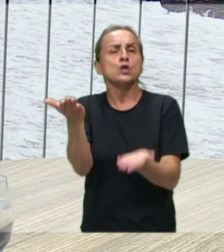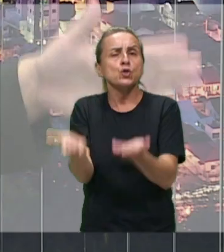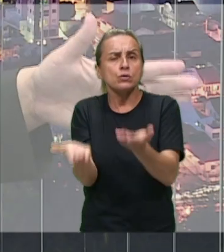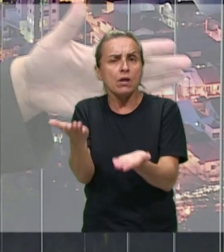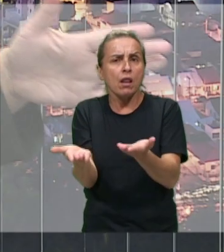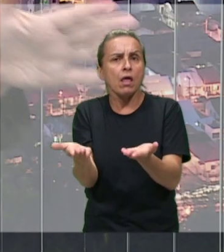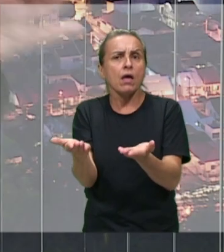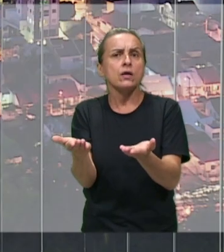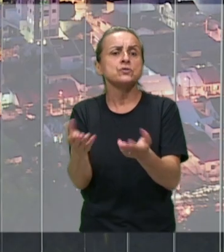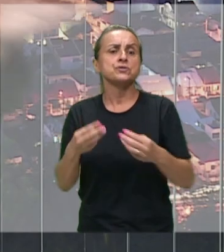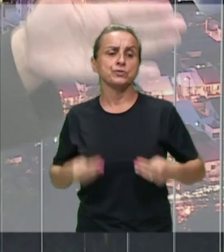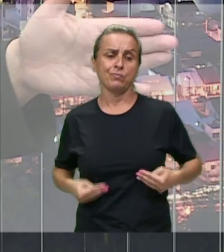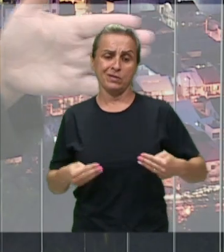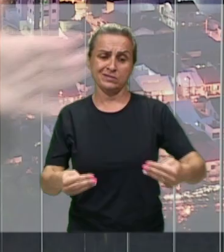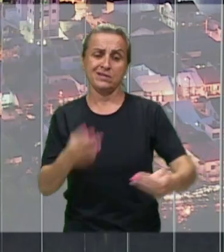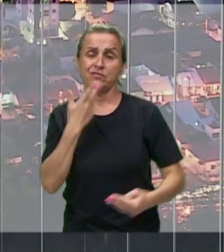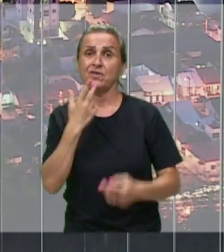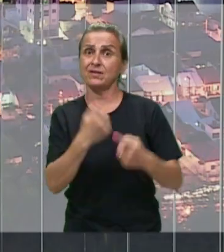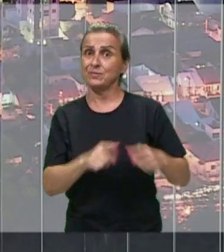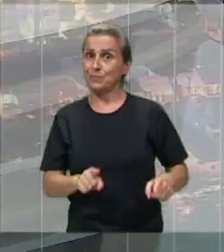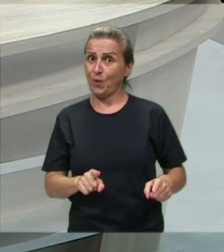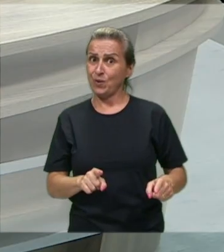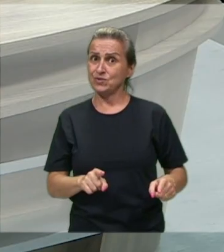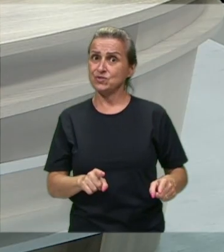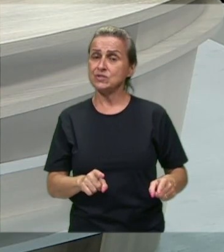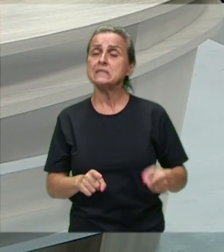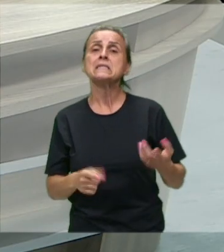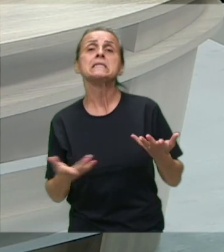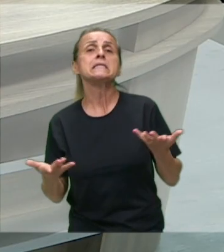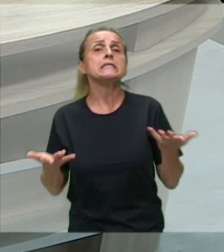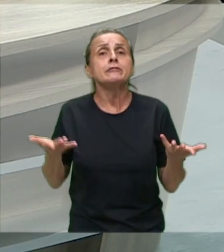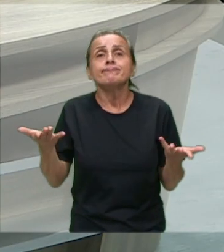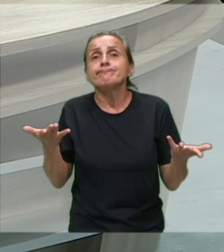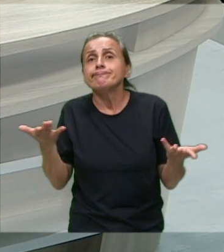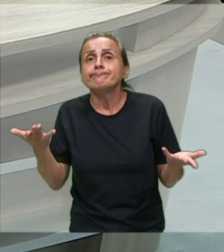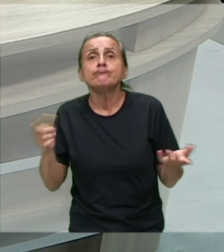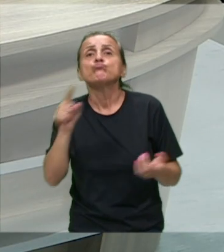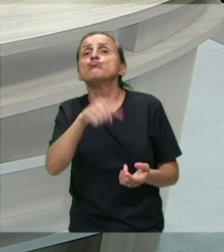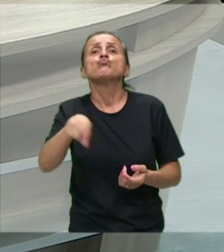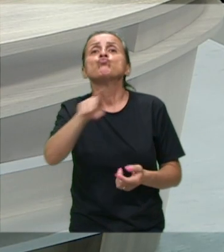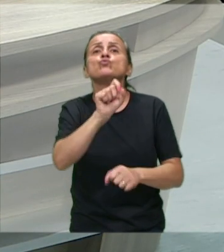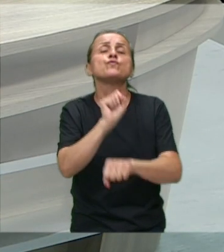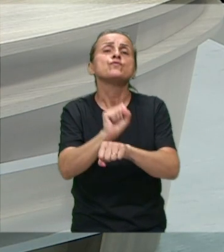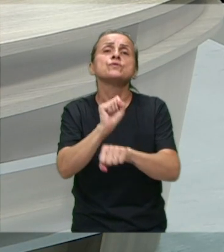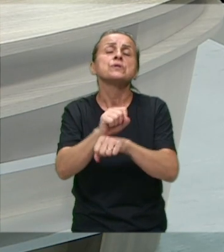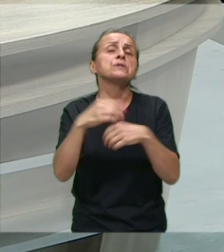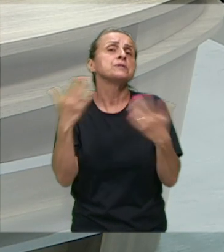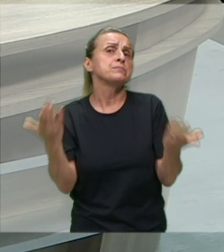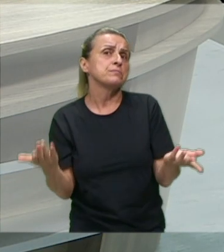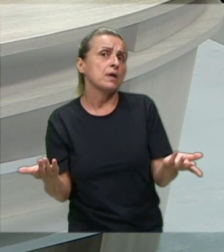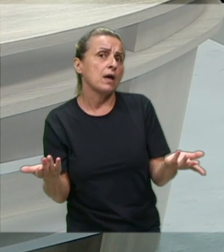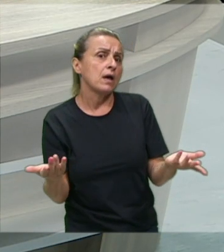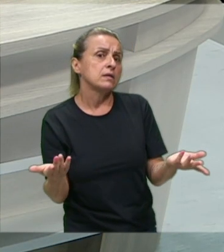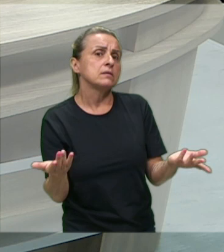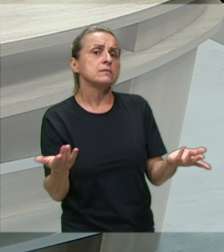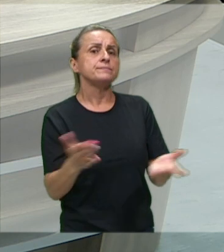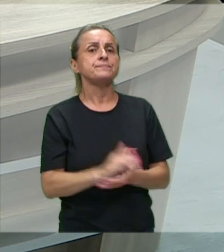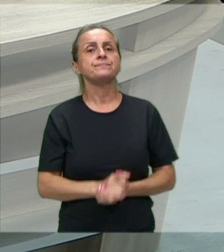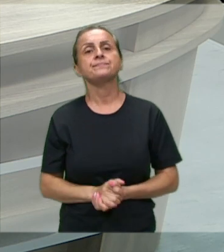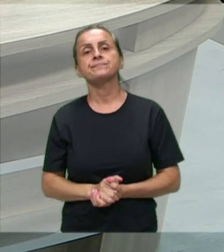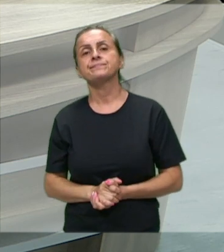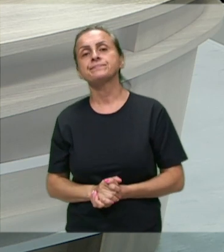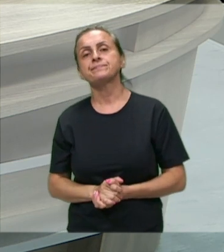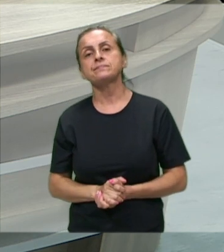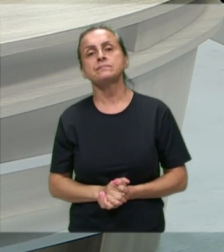menos, geralmente menos. Qual é a expectativa de vocês para que se elucide isso, para